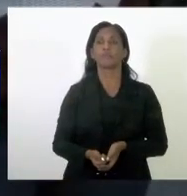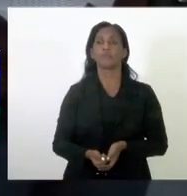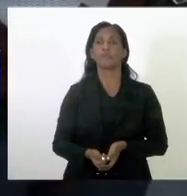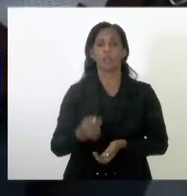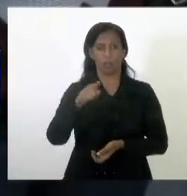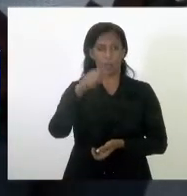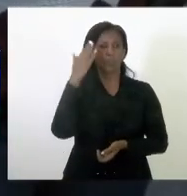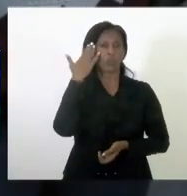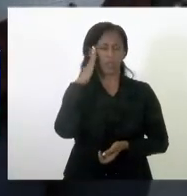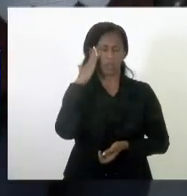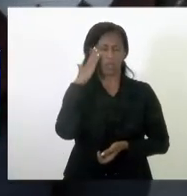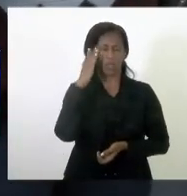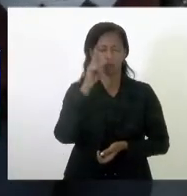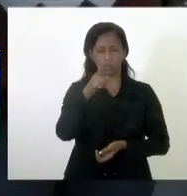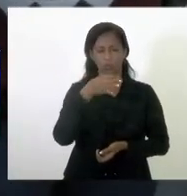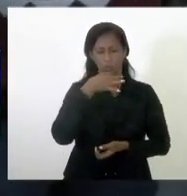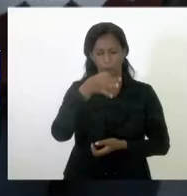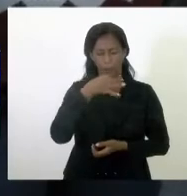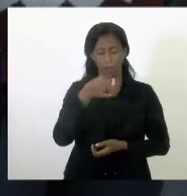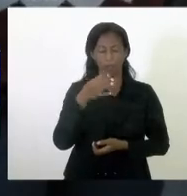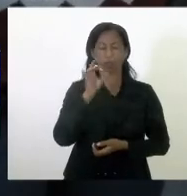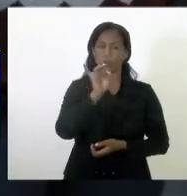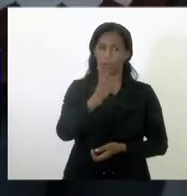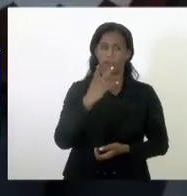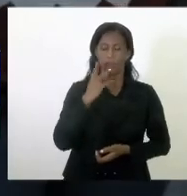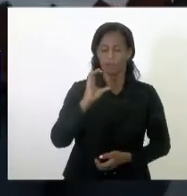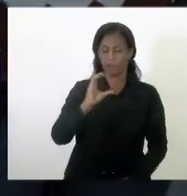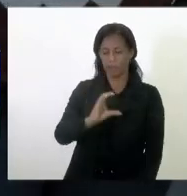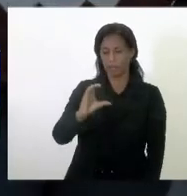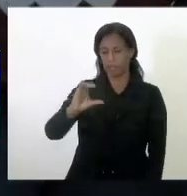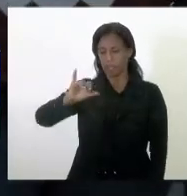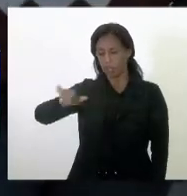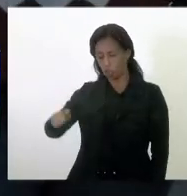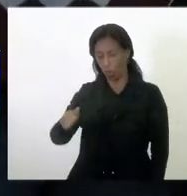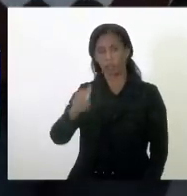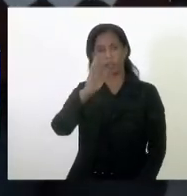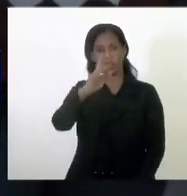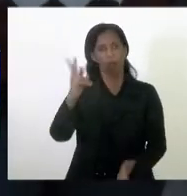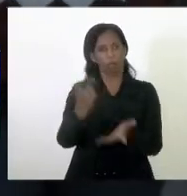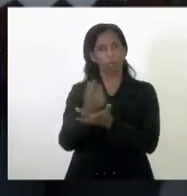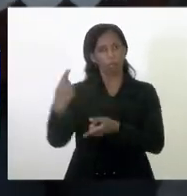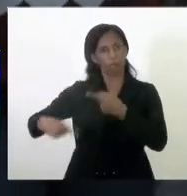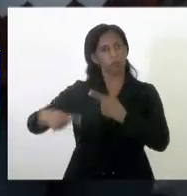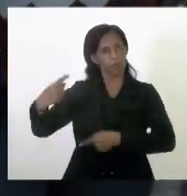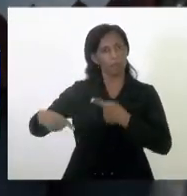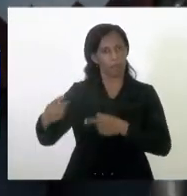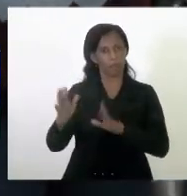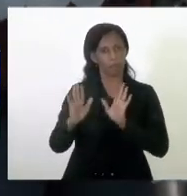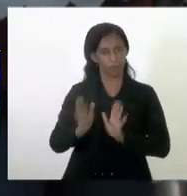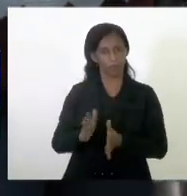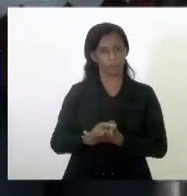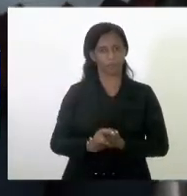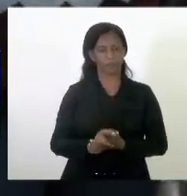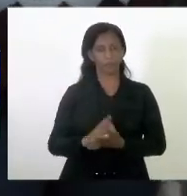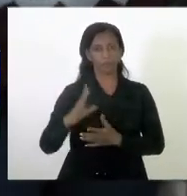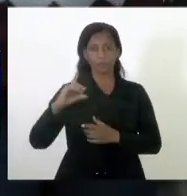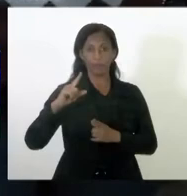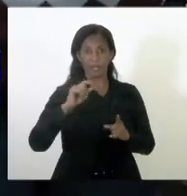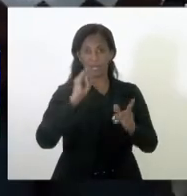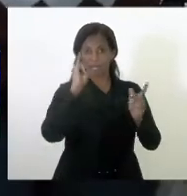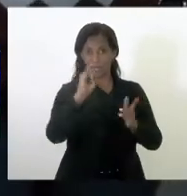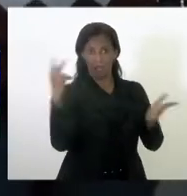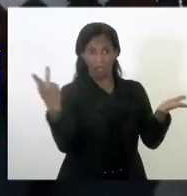entendo a ponderação de Vossa Excelência. Eu me lembro que na CCJ, uma vez nós fizemos esse debate... Né? Se a baixa em